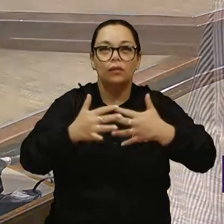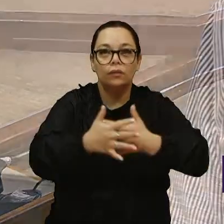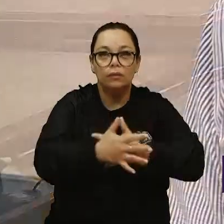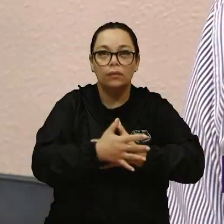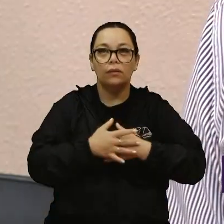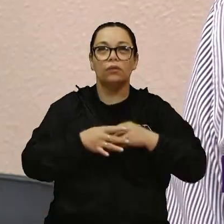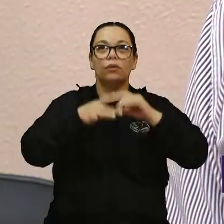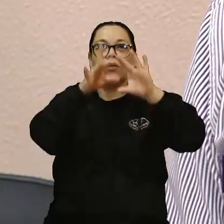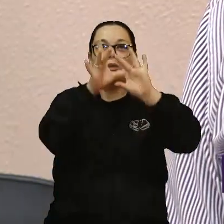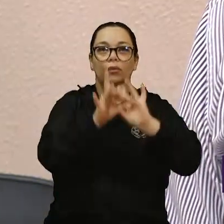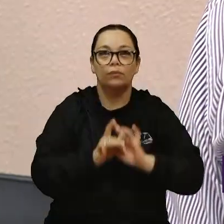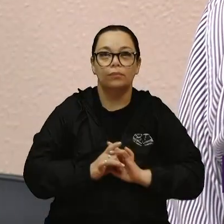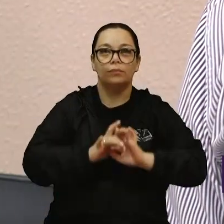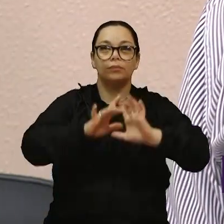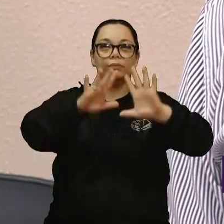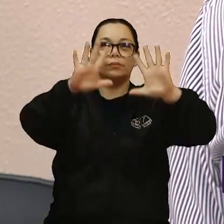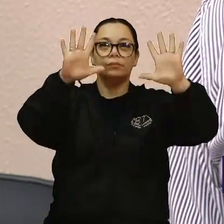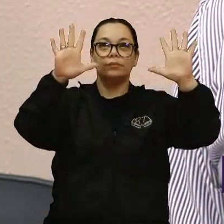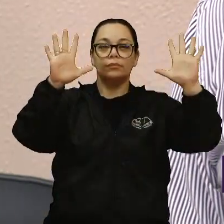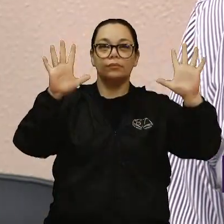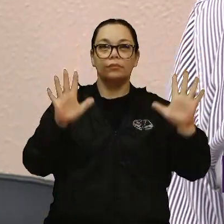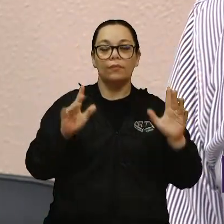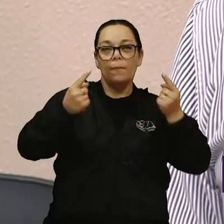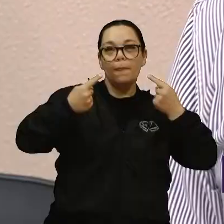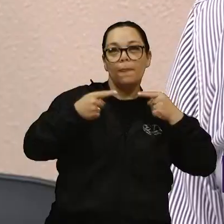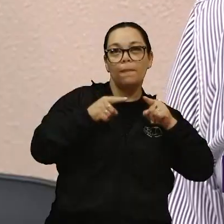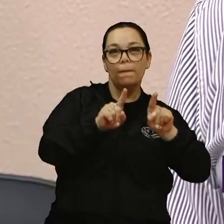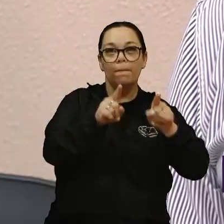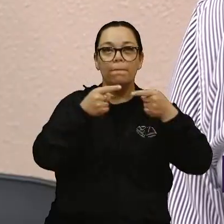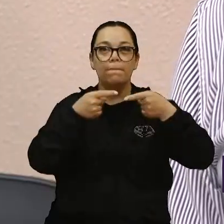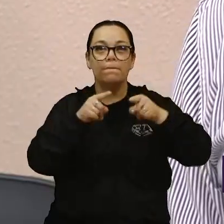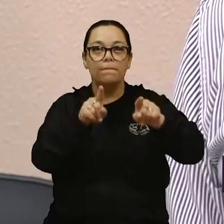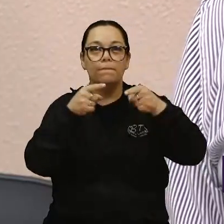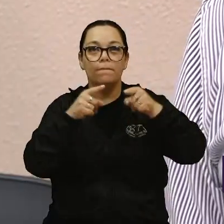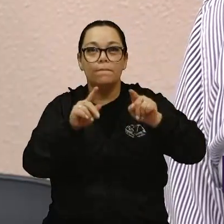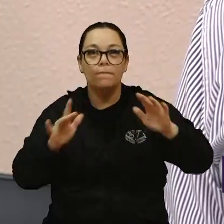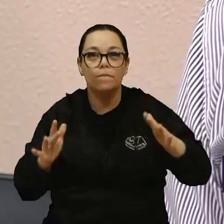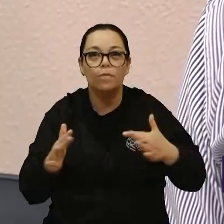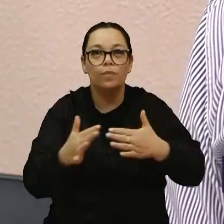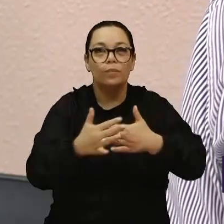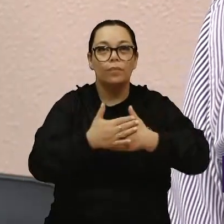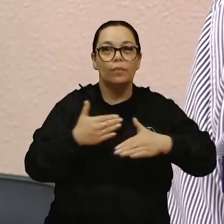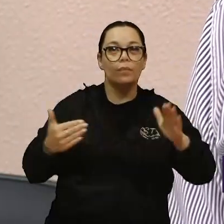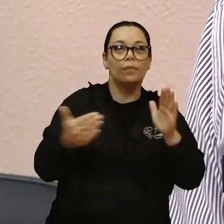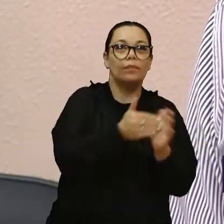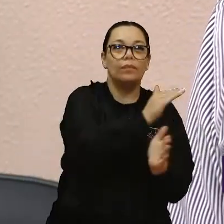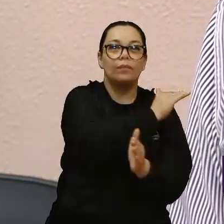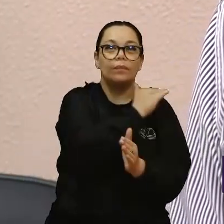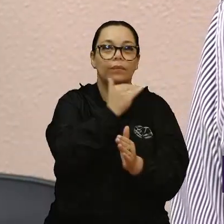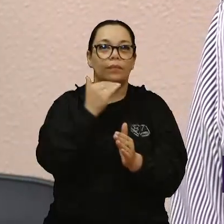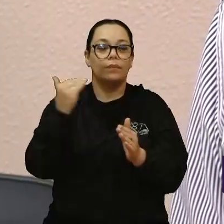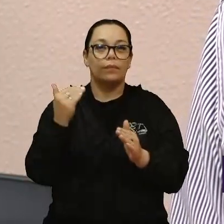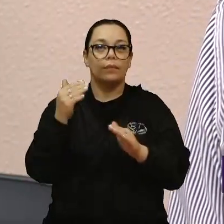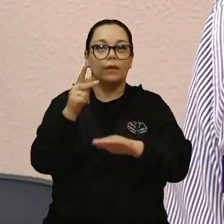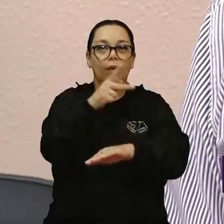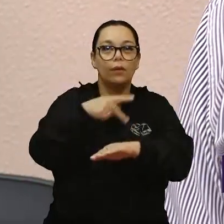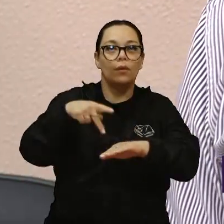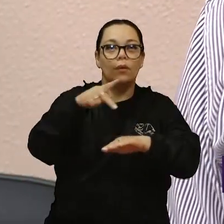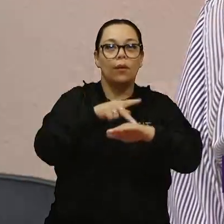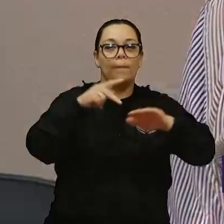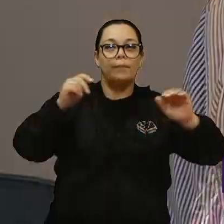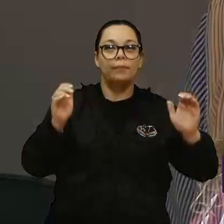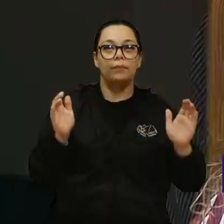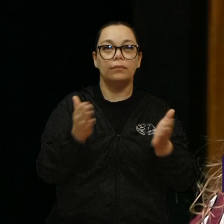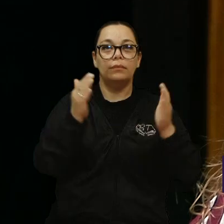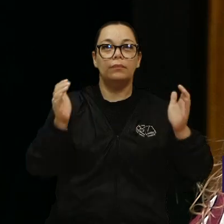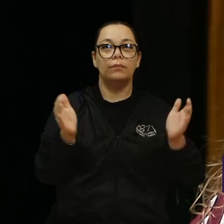Em seio, a liberdade desafia o nosso peito a própria morte.